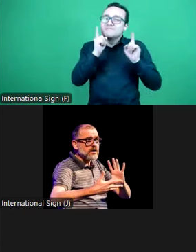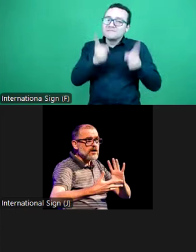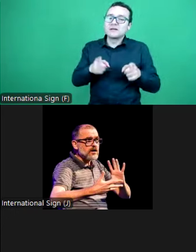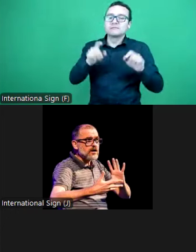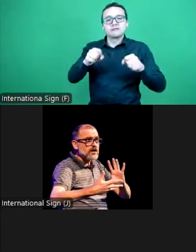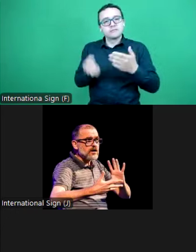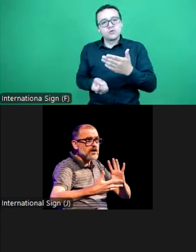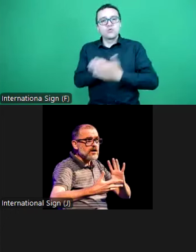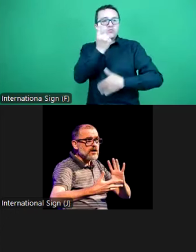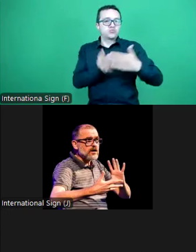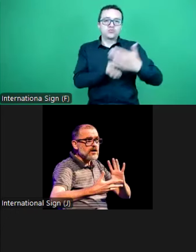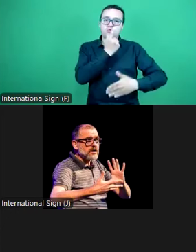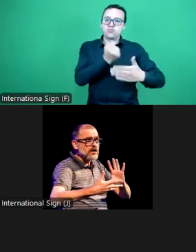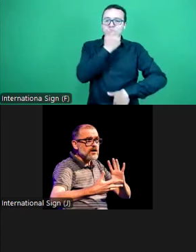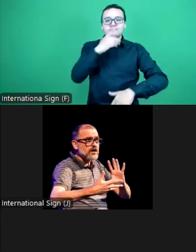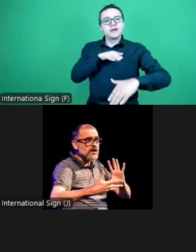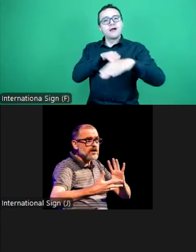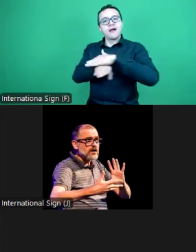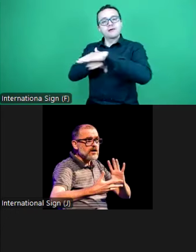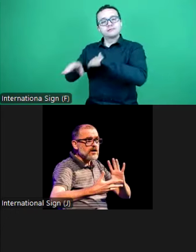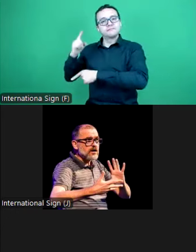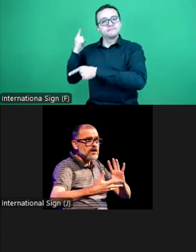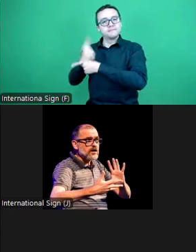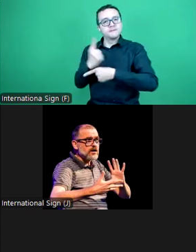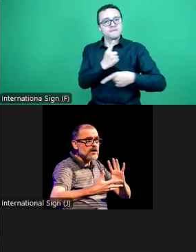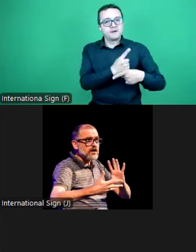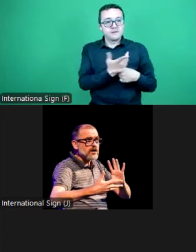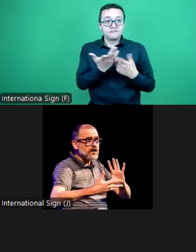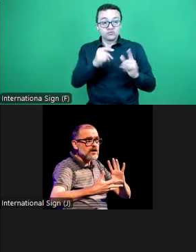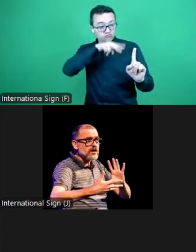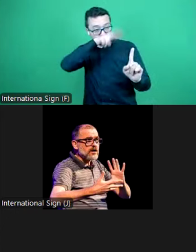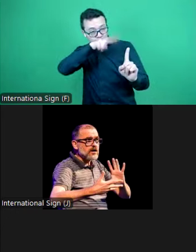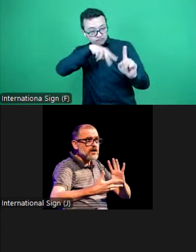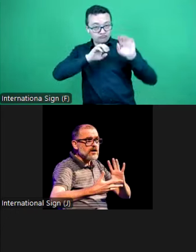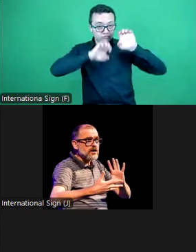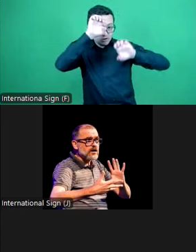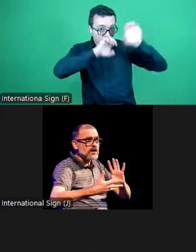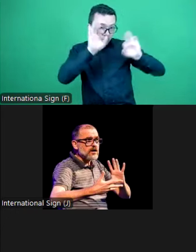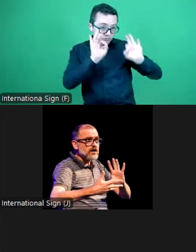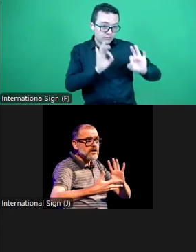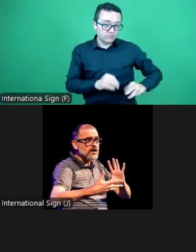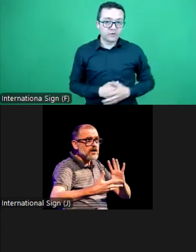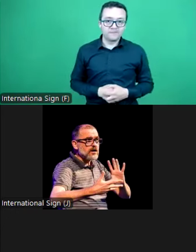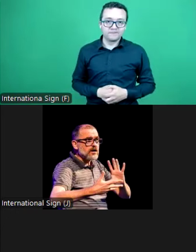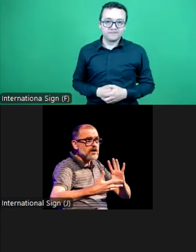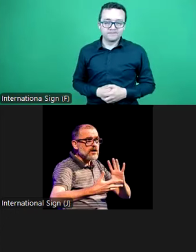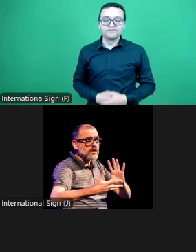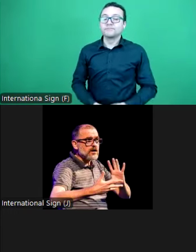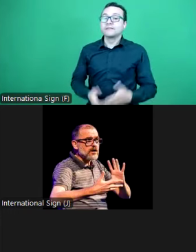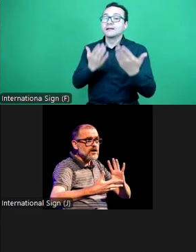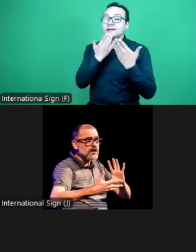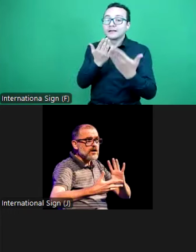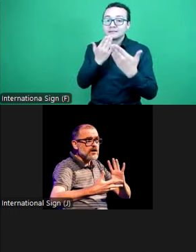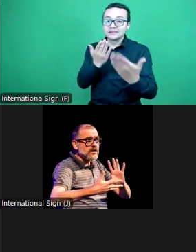ao diagnóstico e à avaliação. Muito obrigado pela atenção. Muchísimas gracias, Aristides, que has puesto